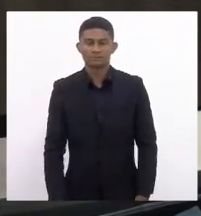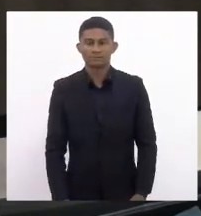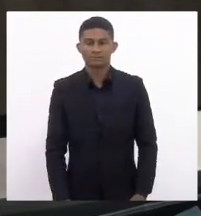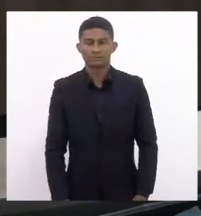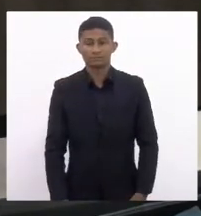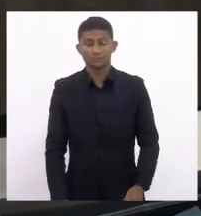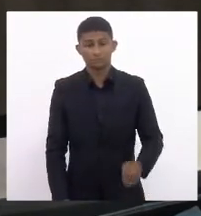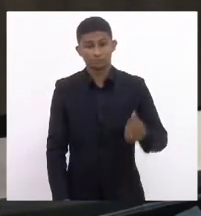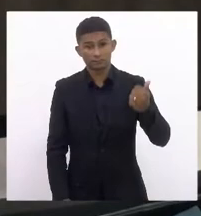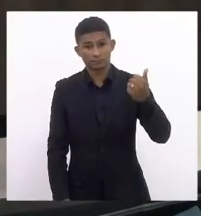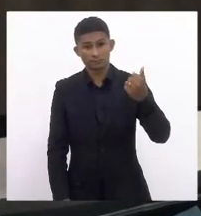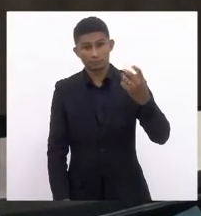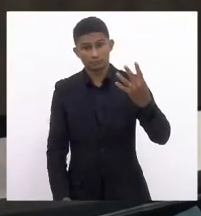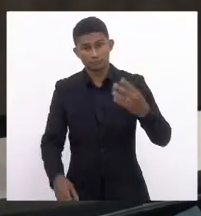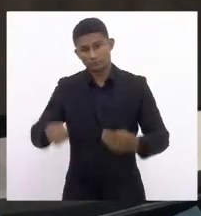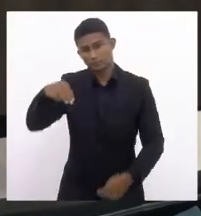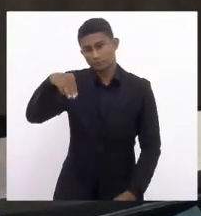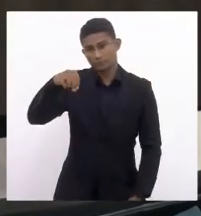Mônica,